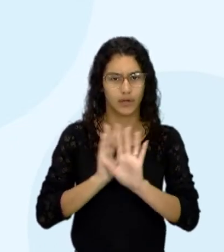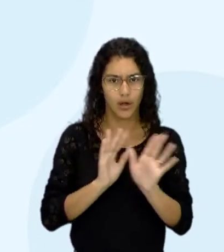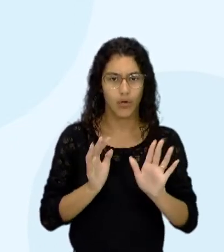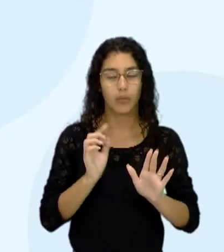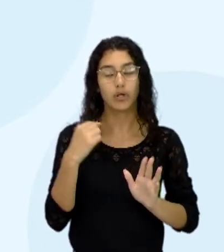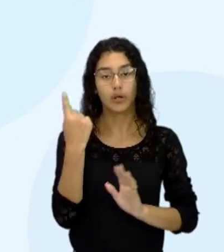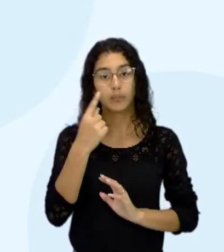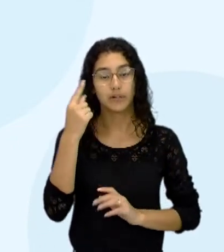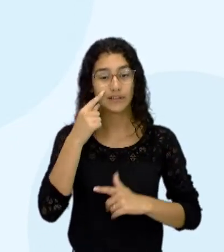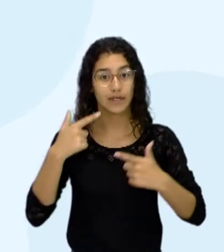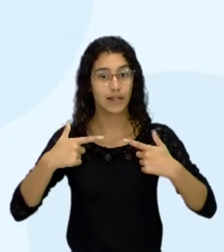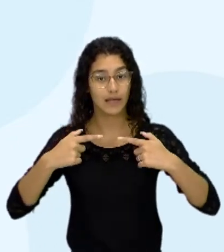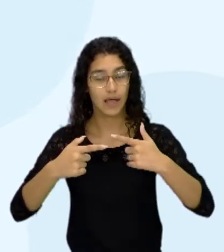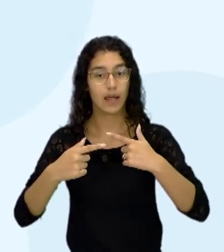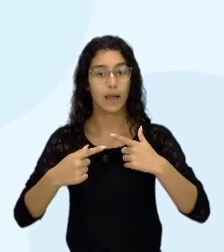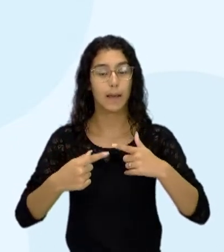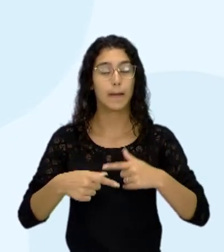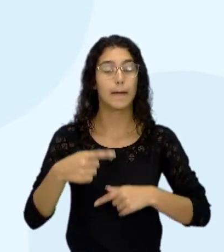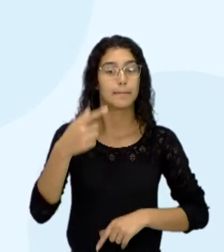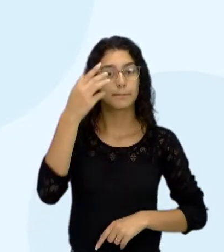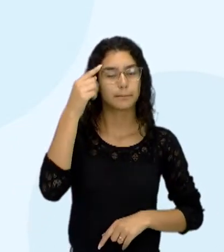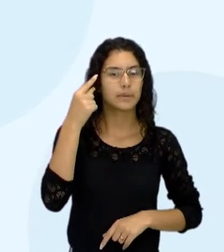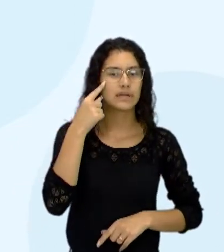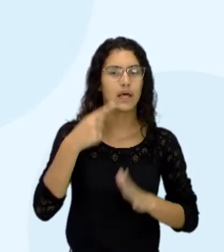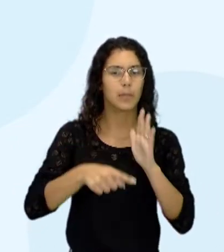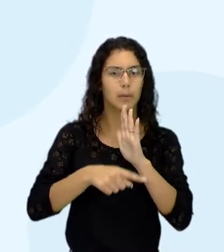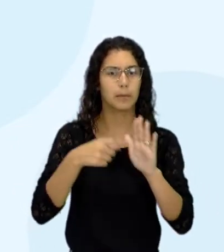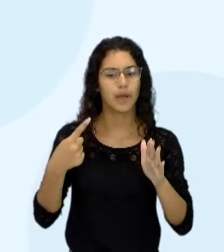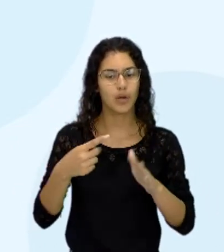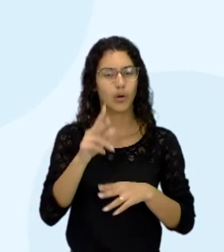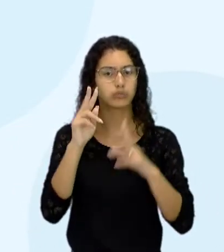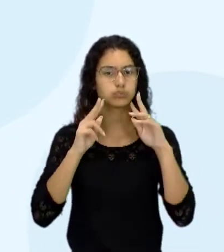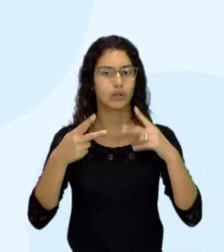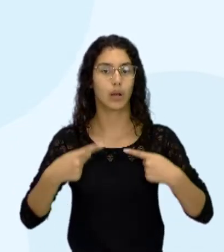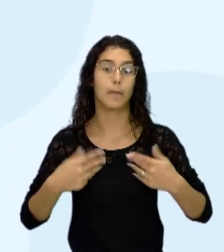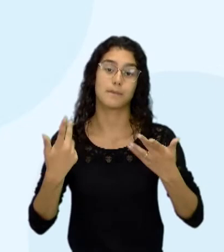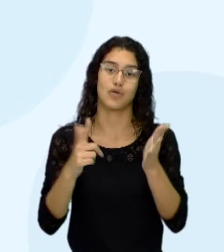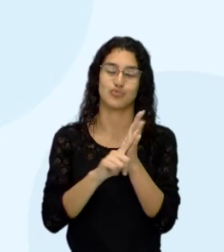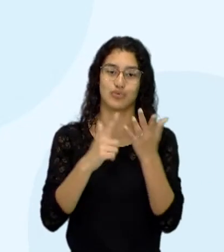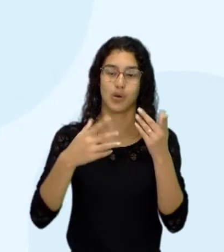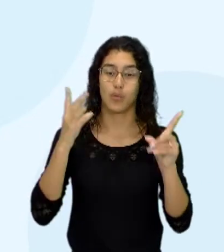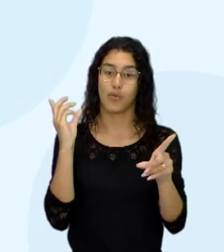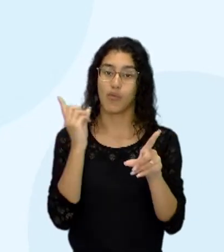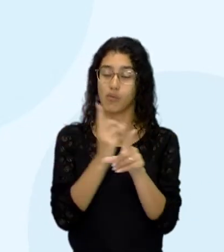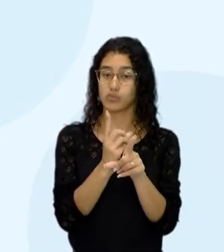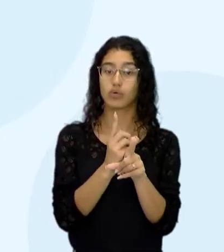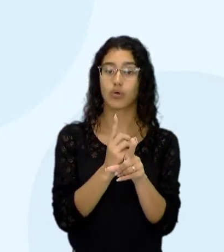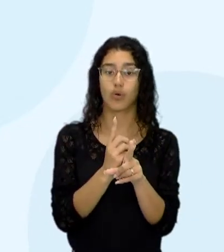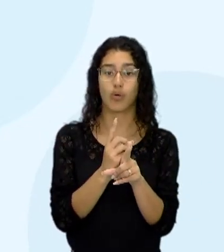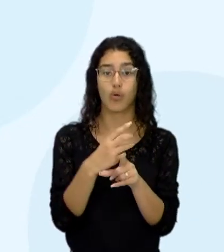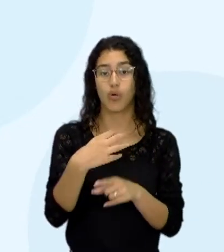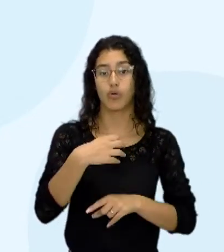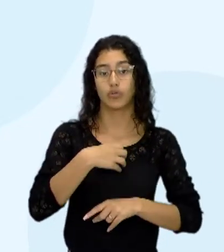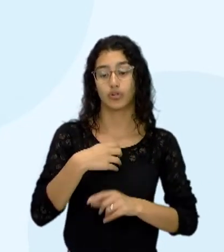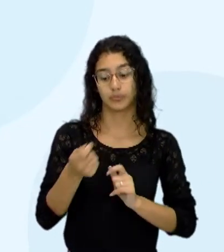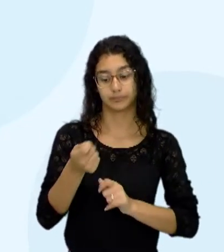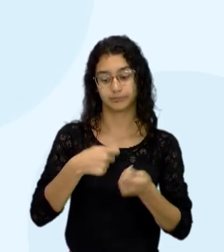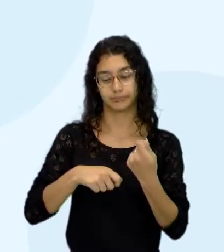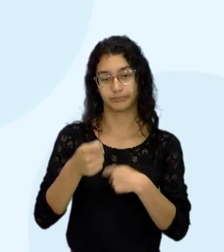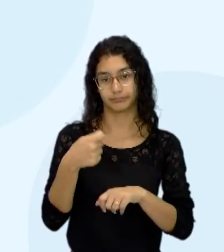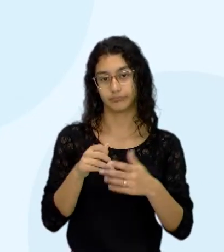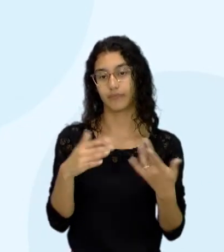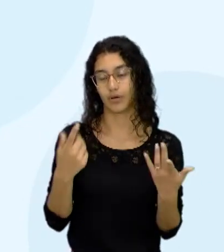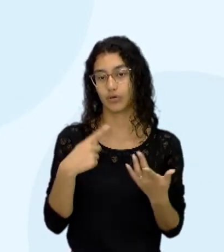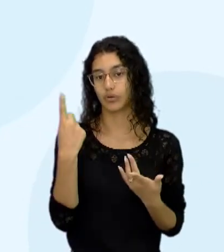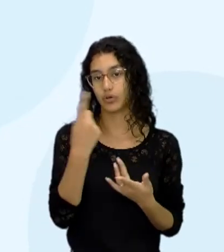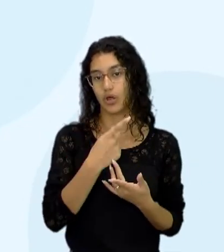ao pensar na guerra, a gente devia pensar primeiro na questão humanitária. Mas o jornal conseguiu achar um viés econômico, ou seja, a gente